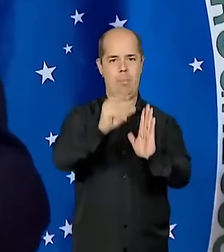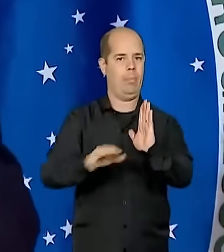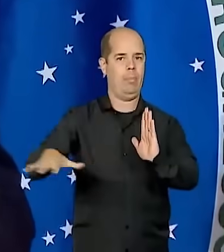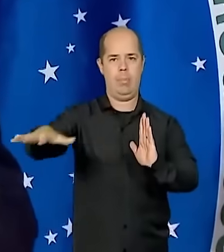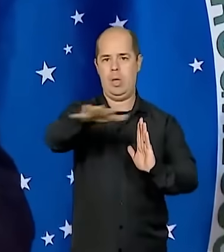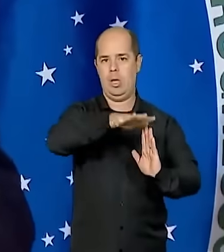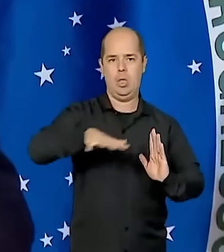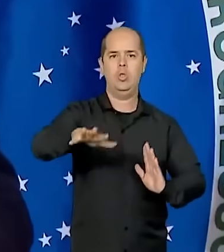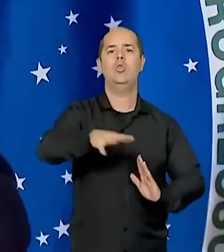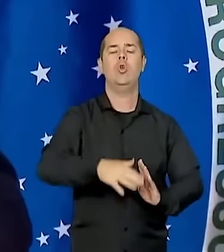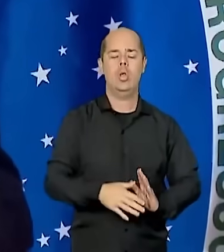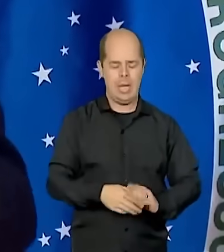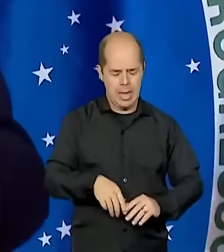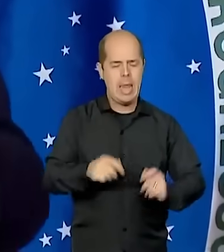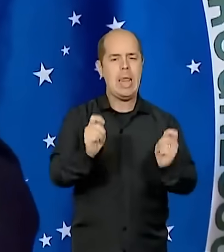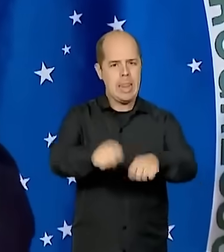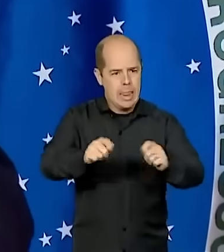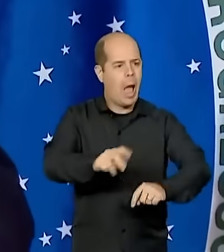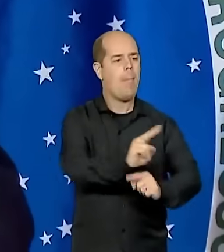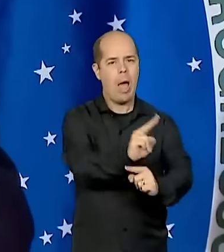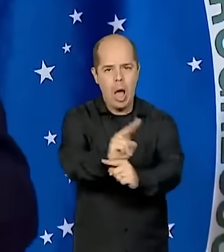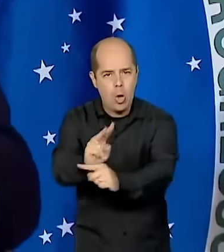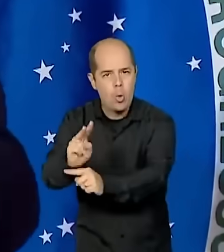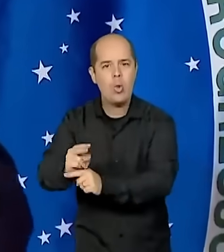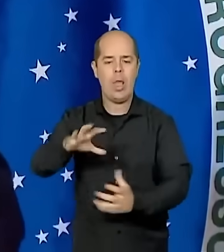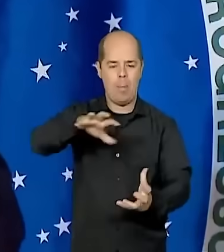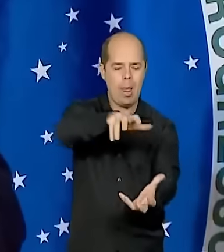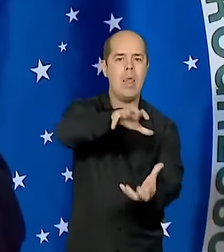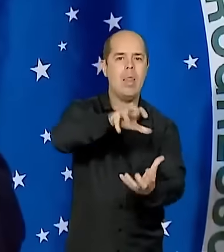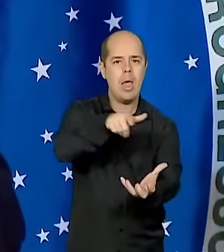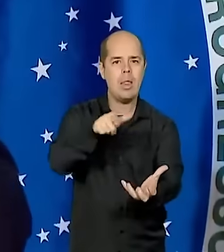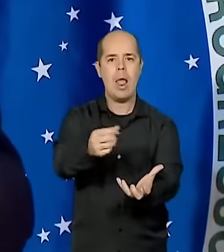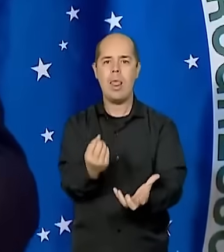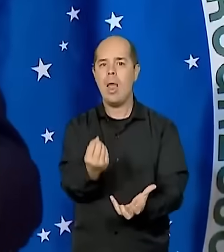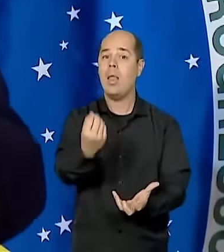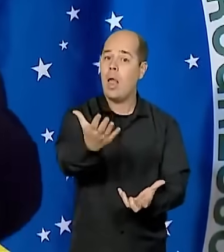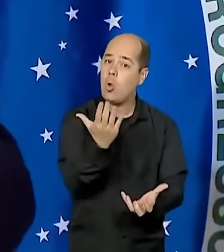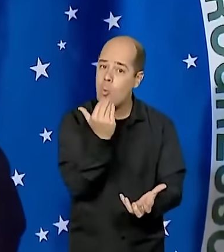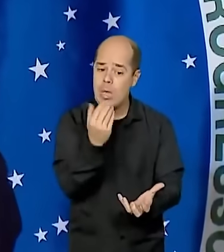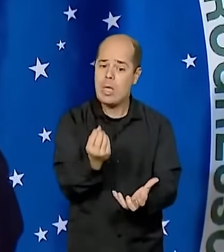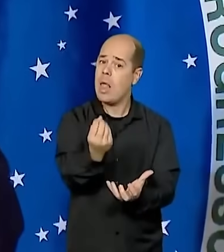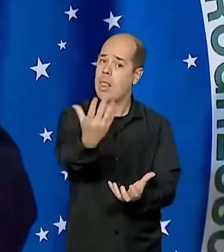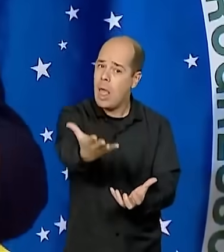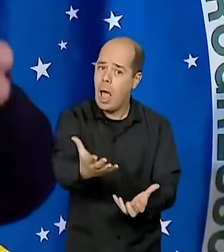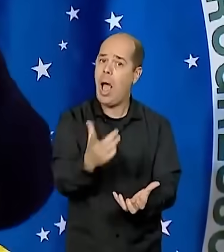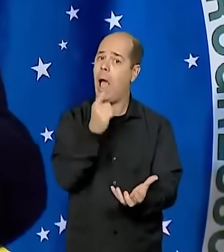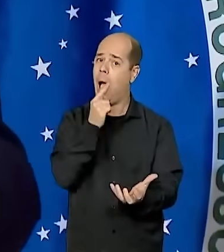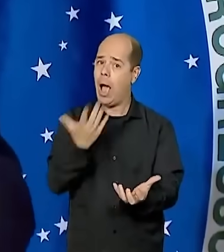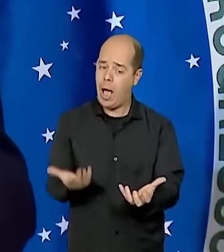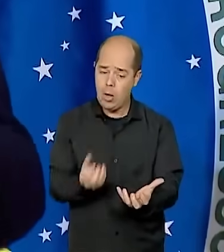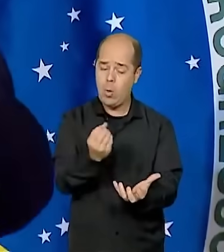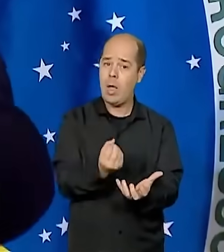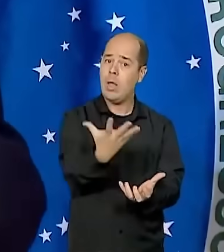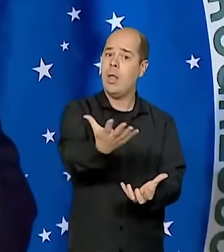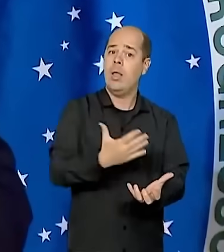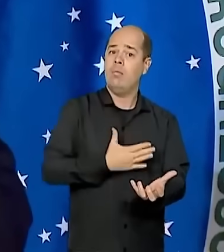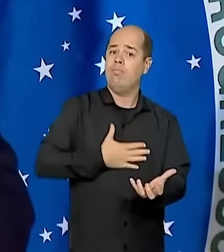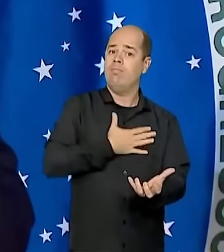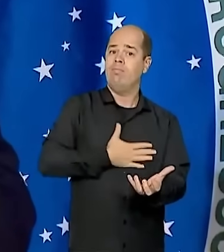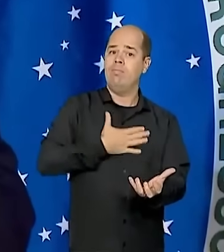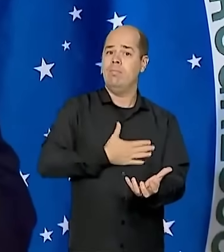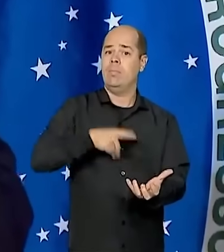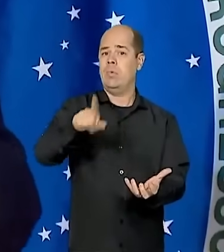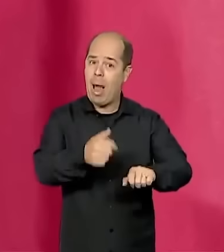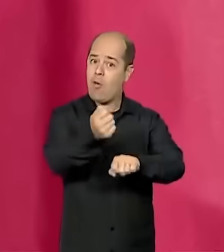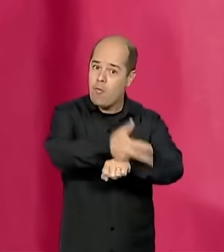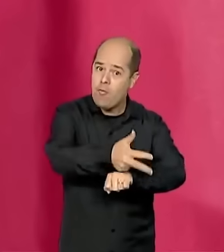planeta que nos dá vida, que nos dá água, que nos dá comida e que nos dá prazer do dom maior de Deus, que é